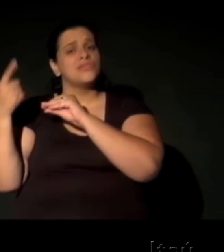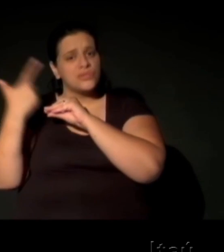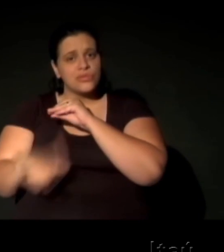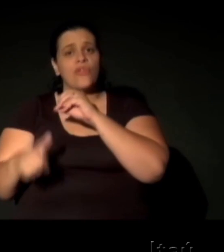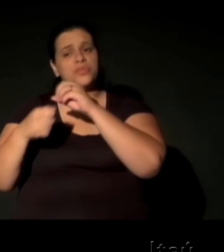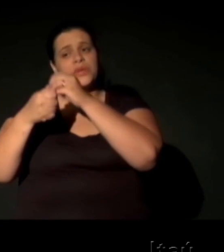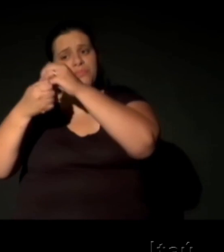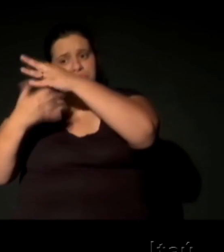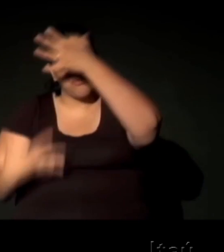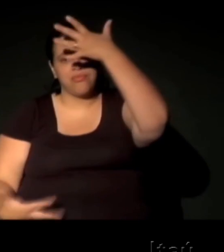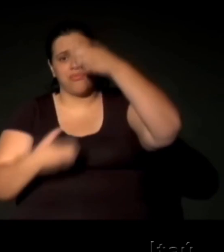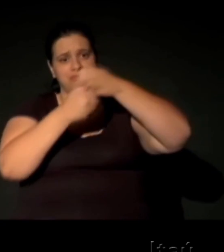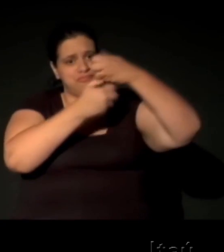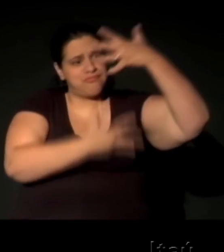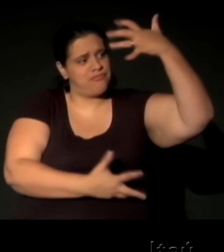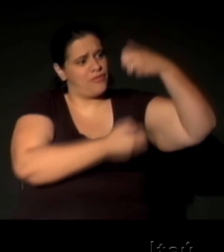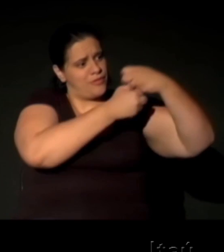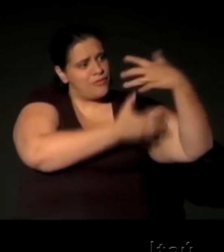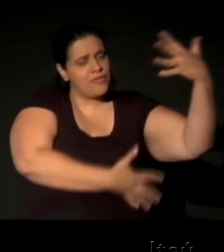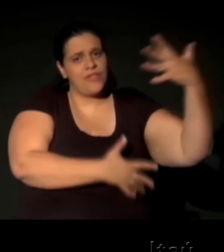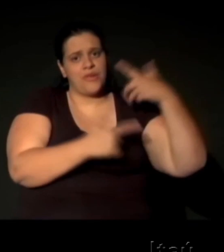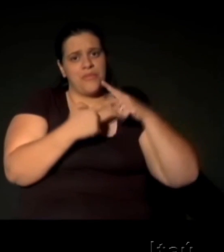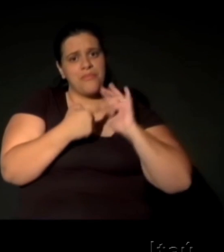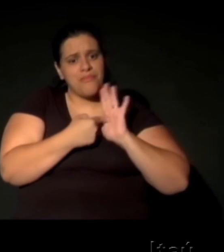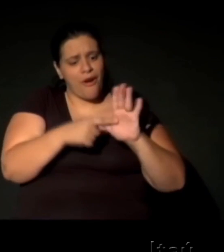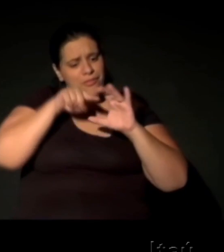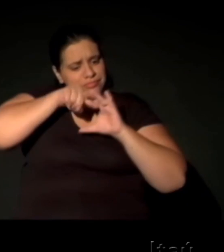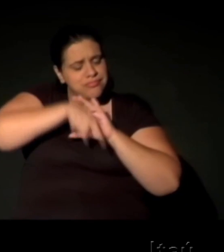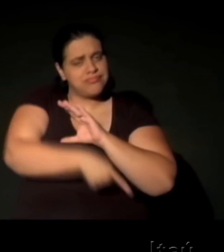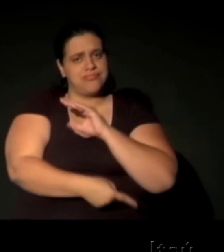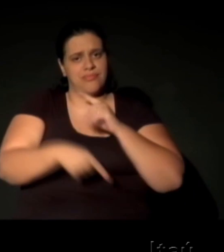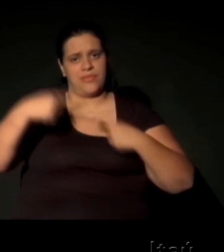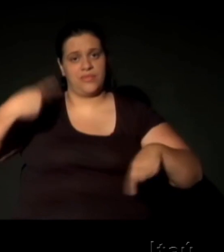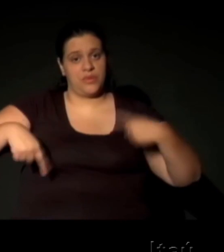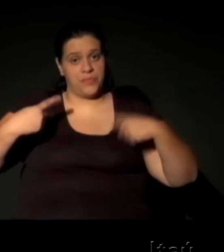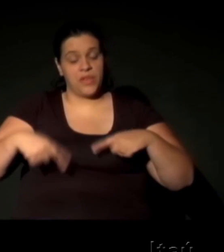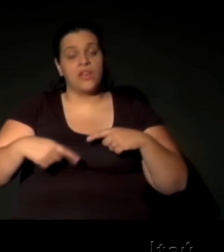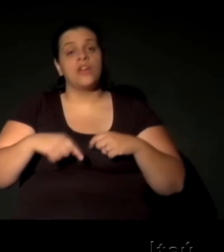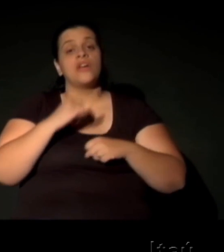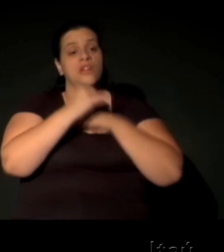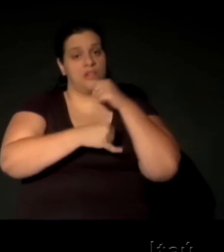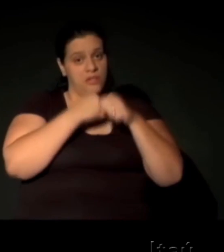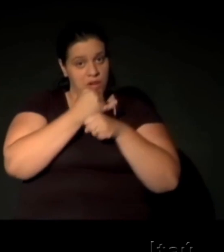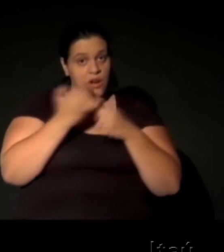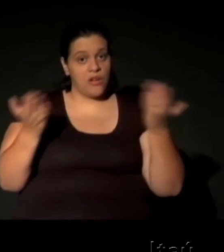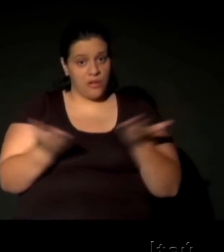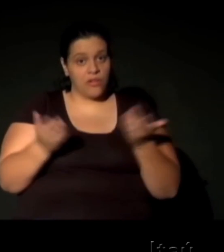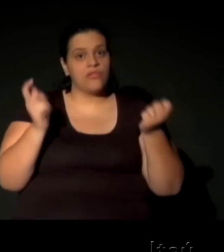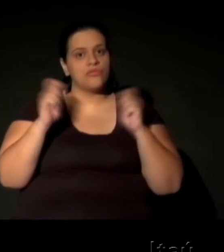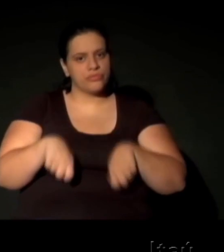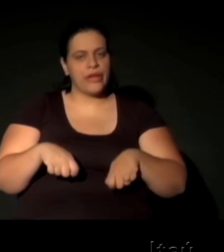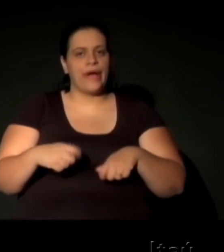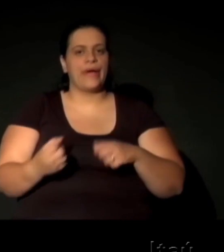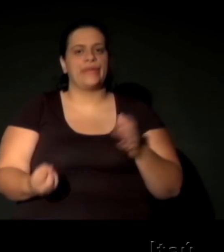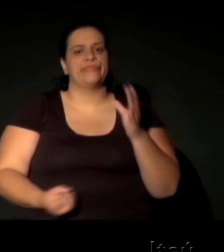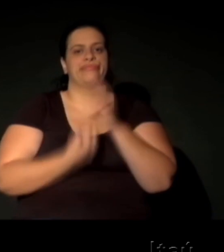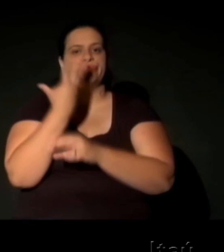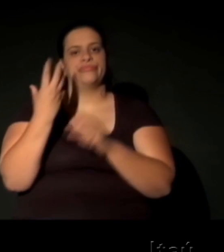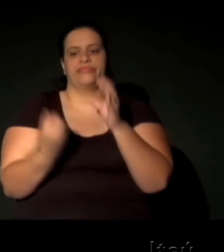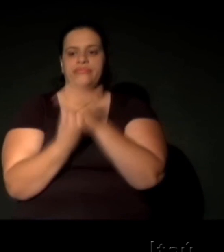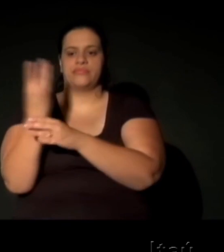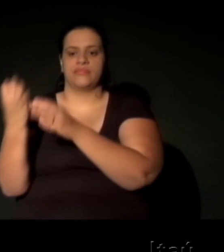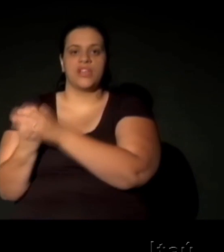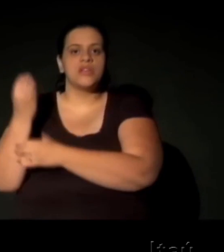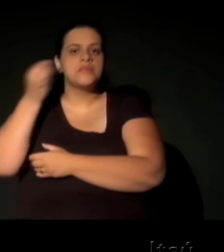a complexidade né nesse nesse debate Então as redes sociais elas servem tanto hoje para criar esses novos movimentos essas